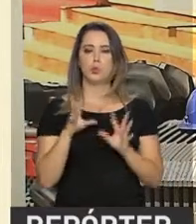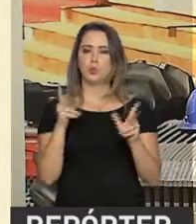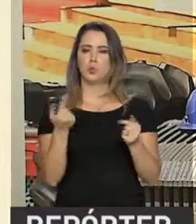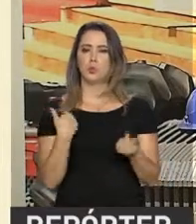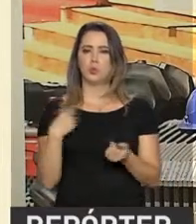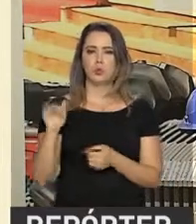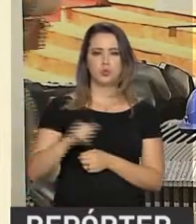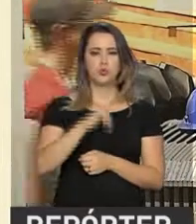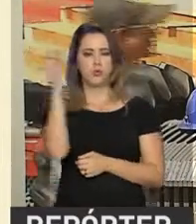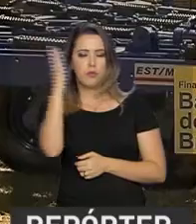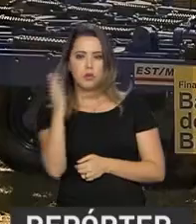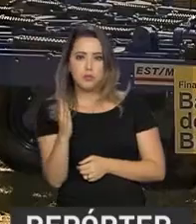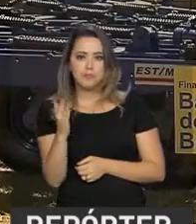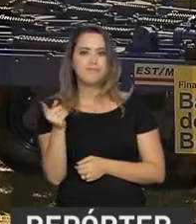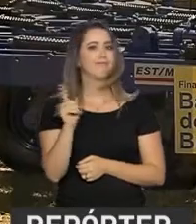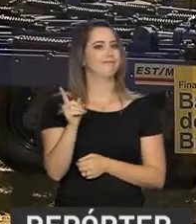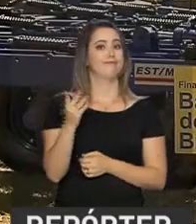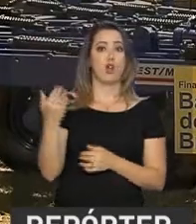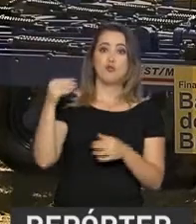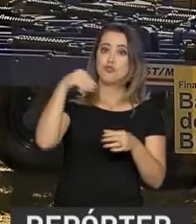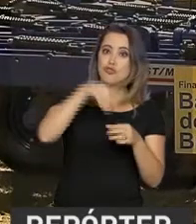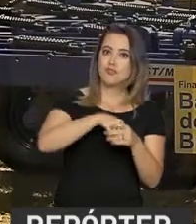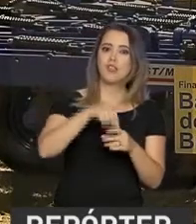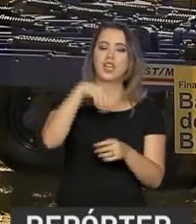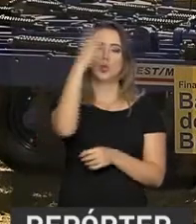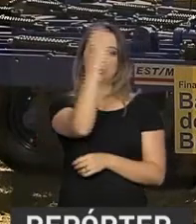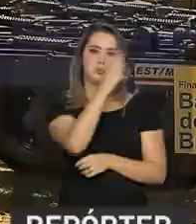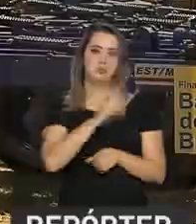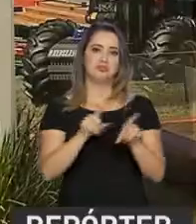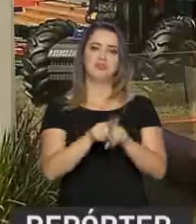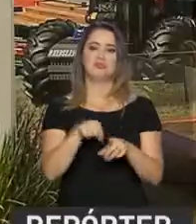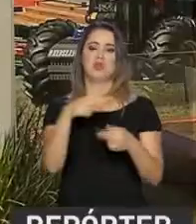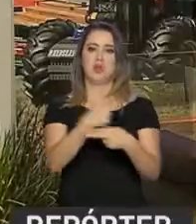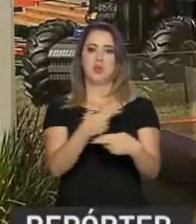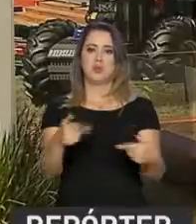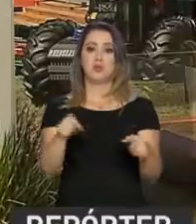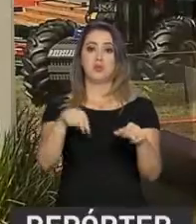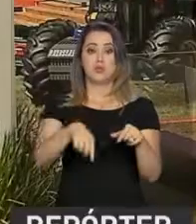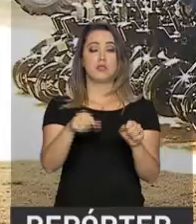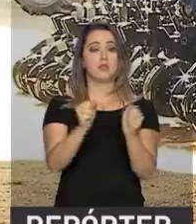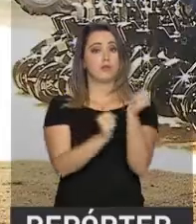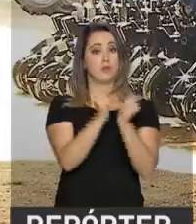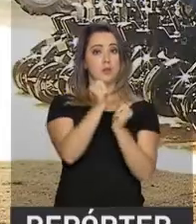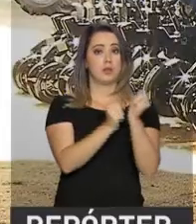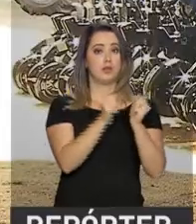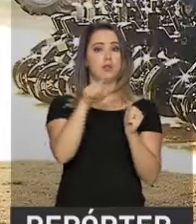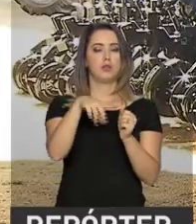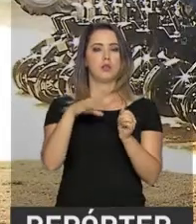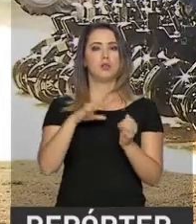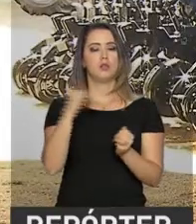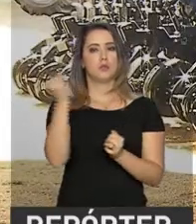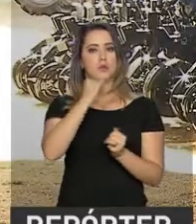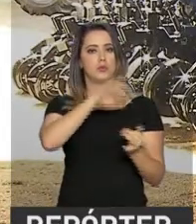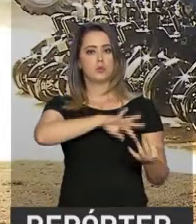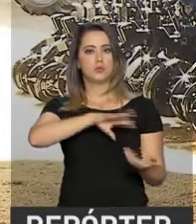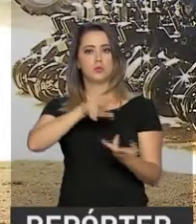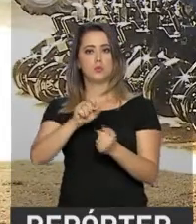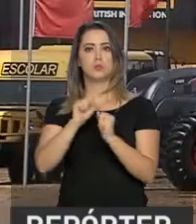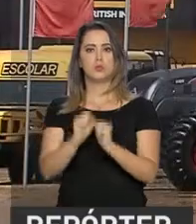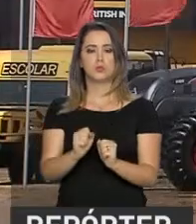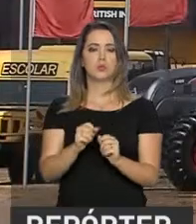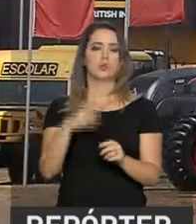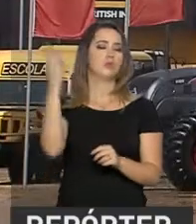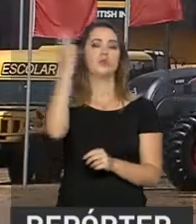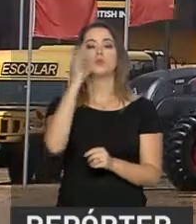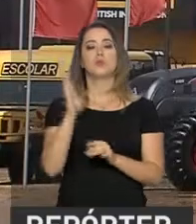material veio de fora do Brasil, está enganado. A indústria de máquinas daqui é referência mundial e está pronta para atender às demandas do país.